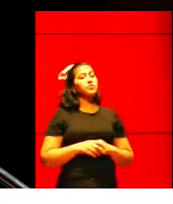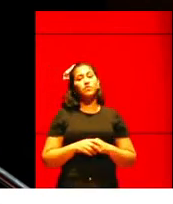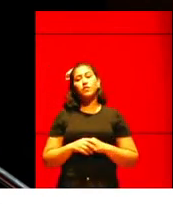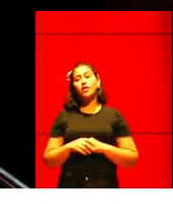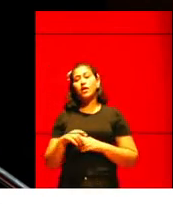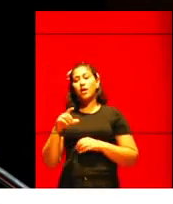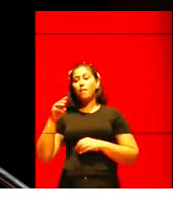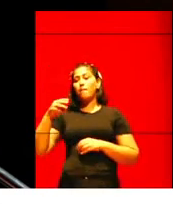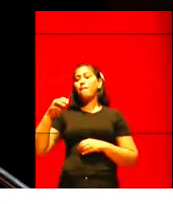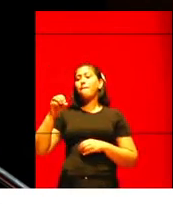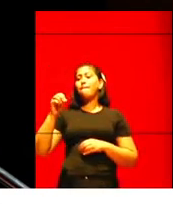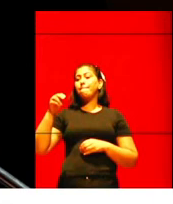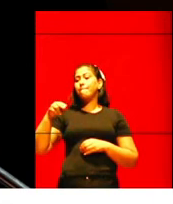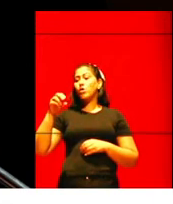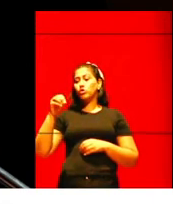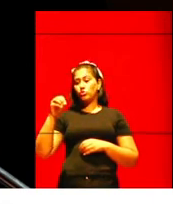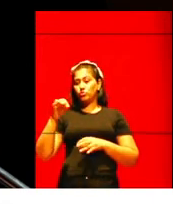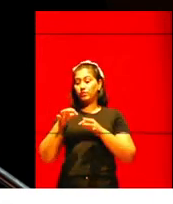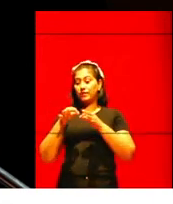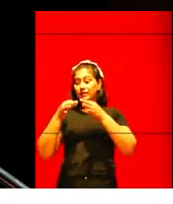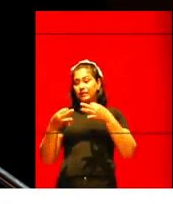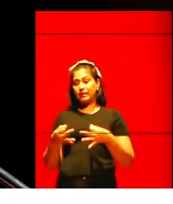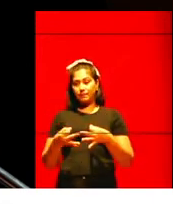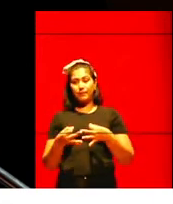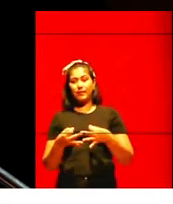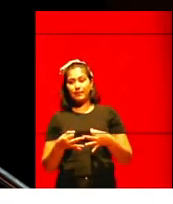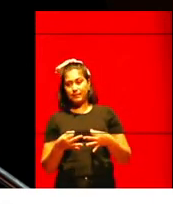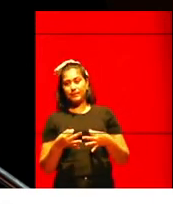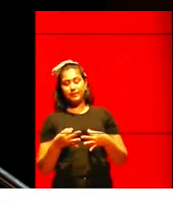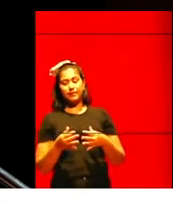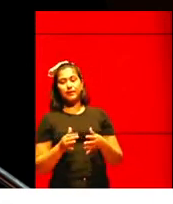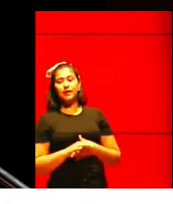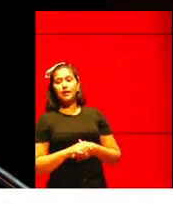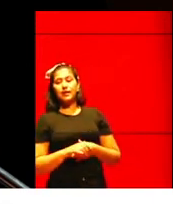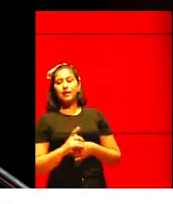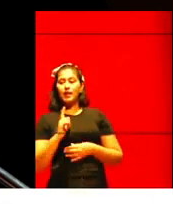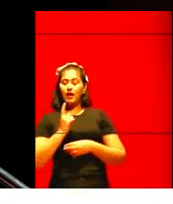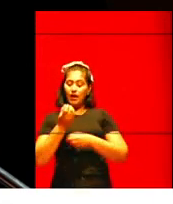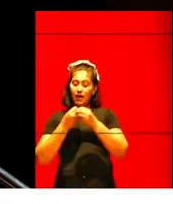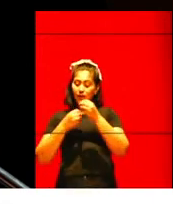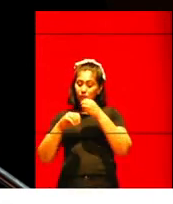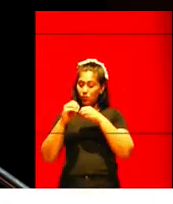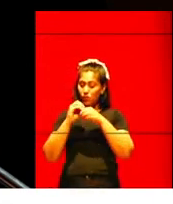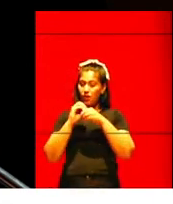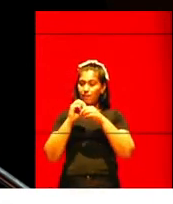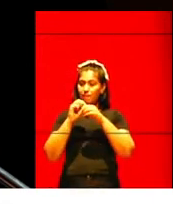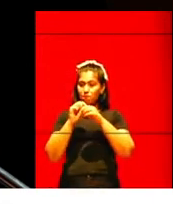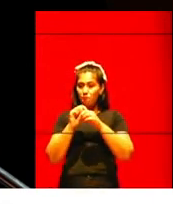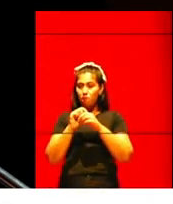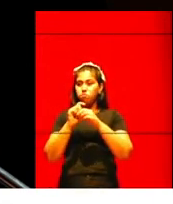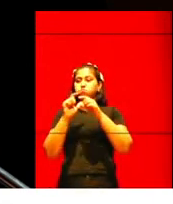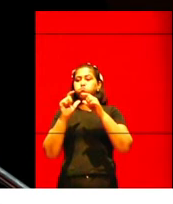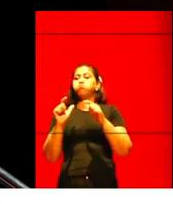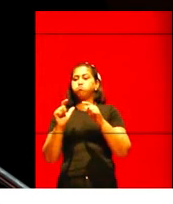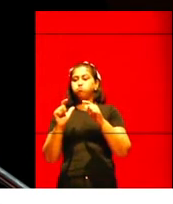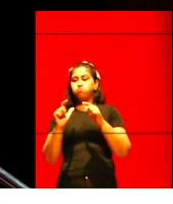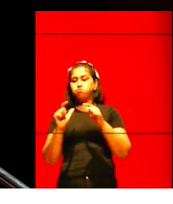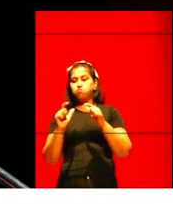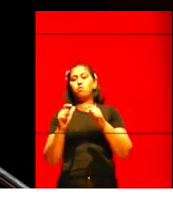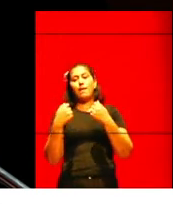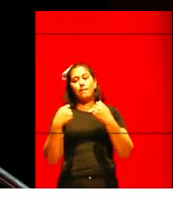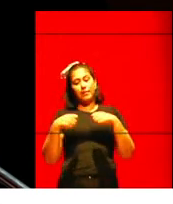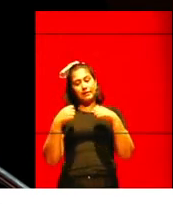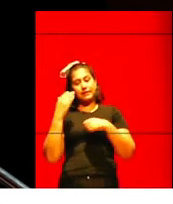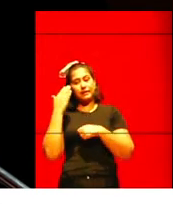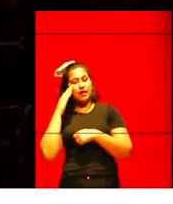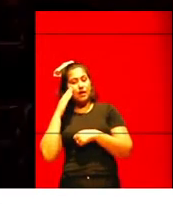têm, então, a conformação de formar as moléculas maiores, as macromoléculas. Nós precisamos